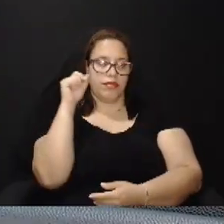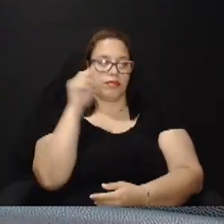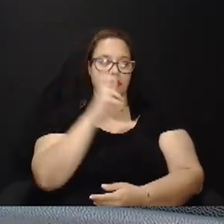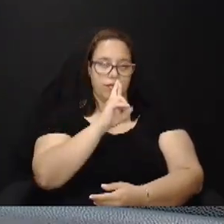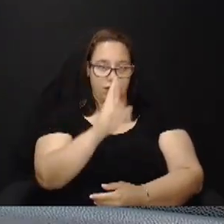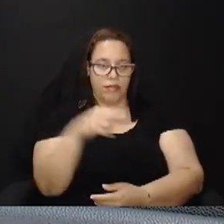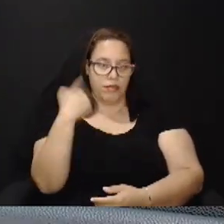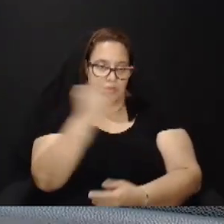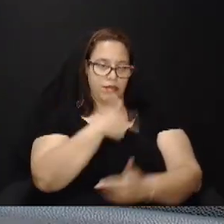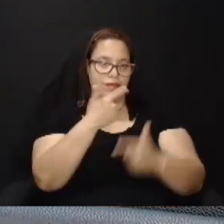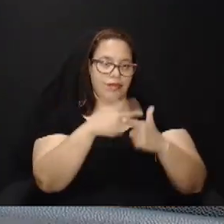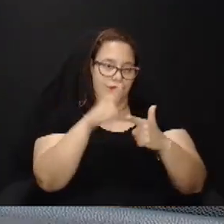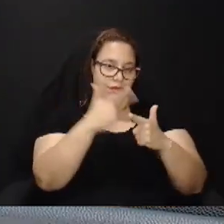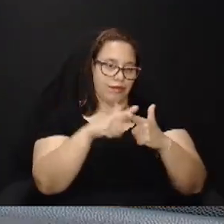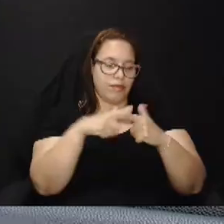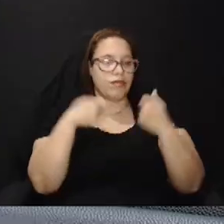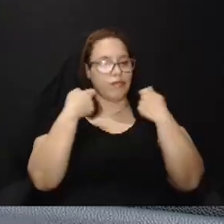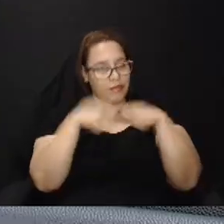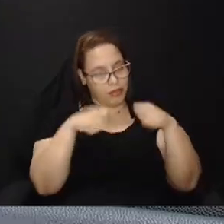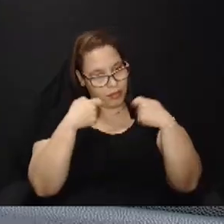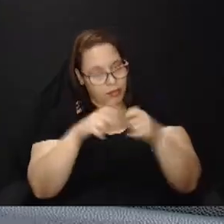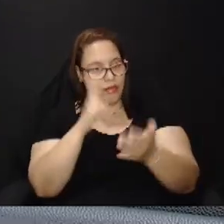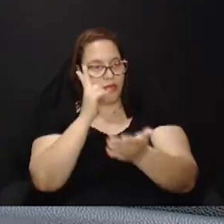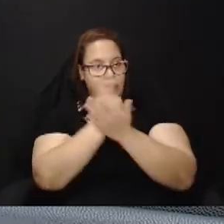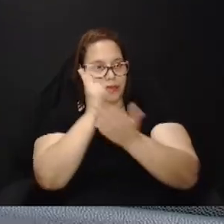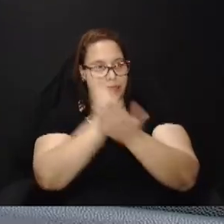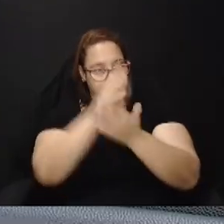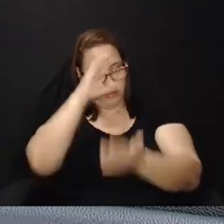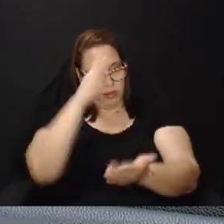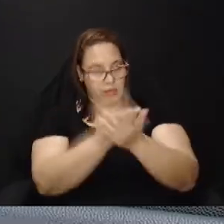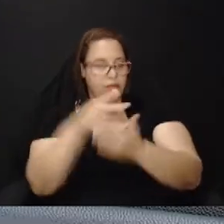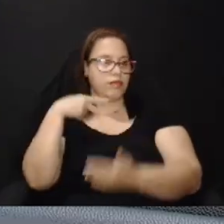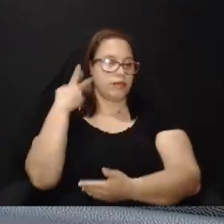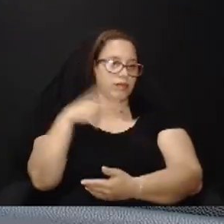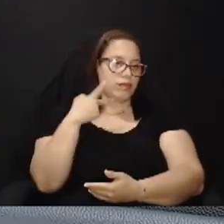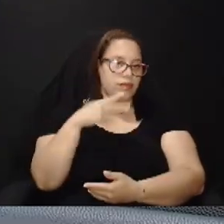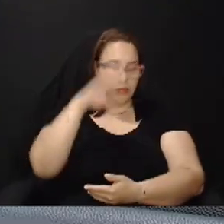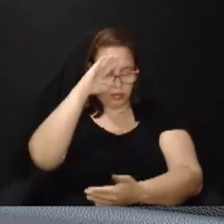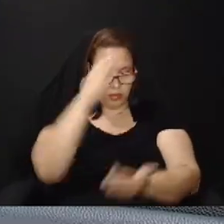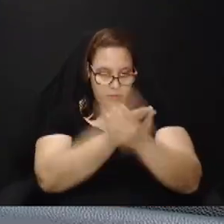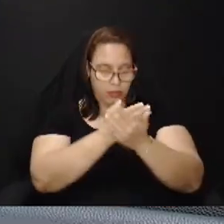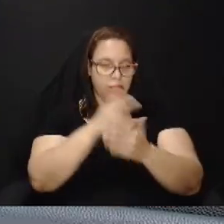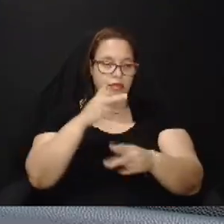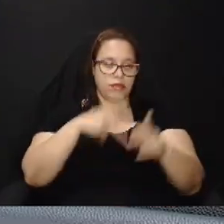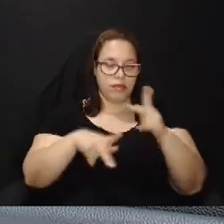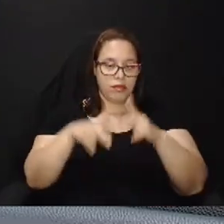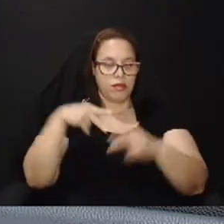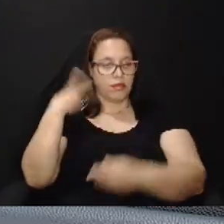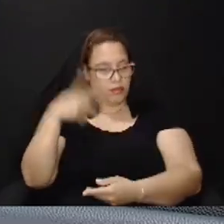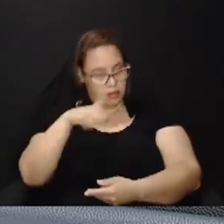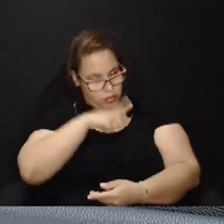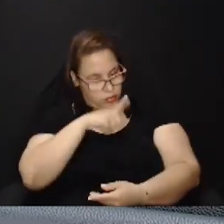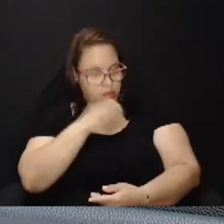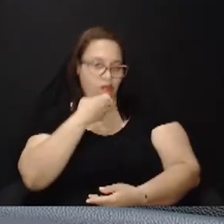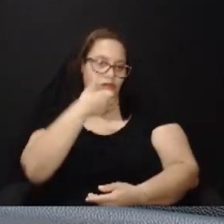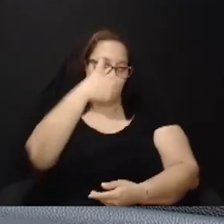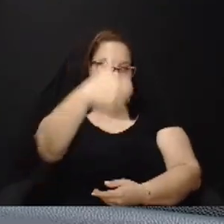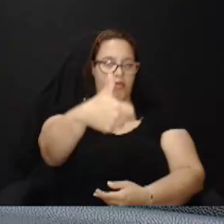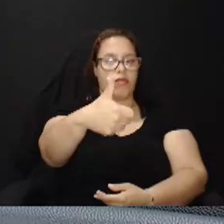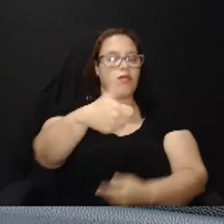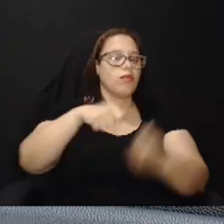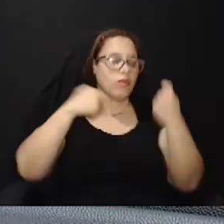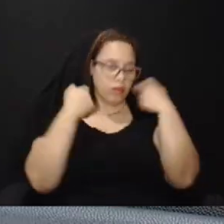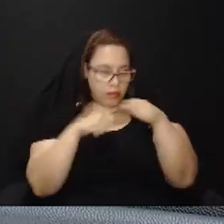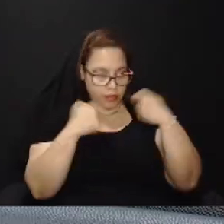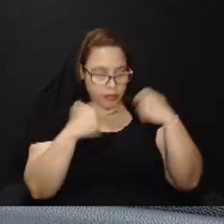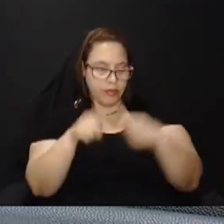problemas. Nós precisamos continuar acreditando na política. Acreditem na política, porque tem pessoas muito boas e a gente precisa dela